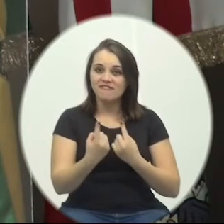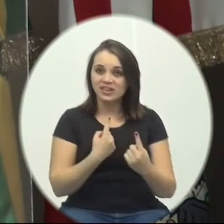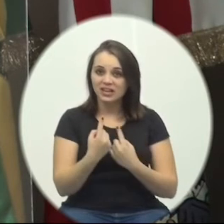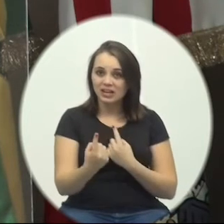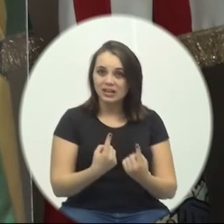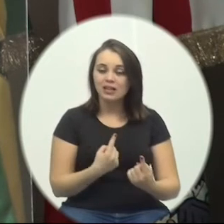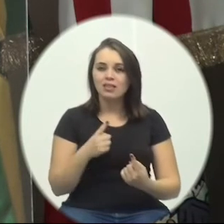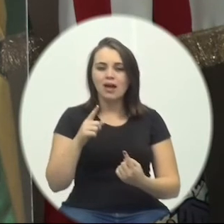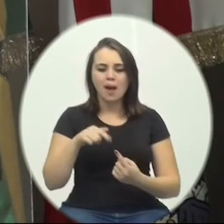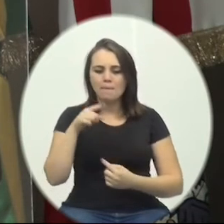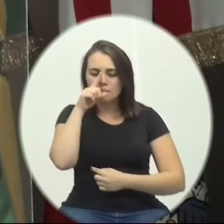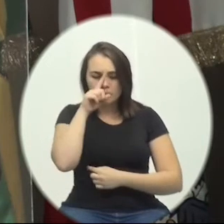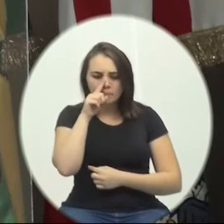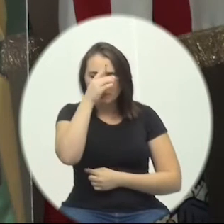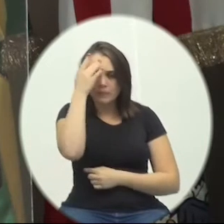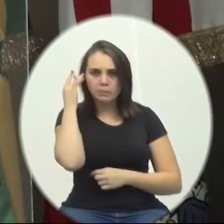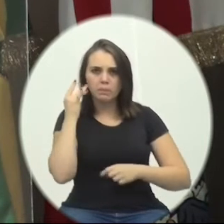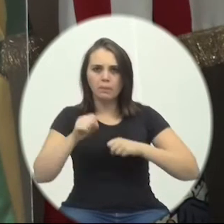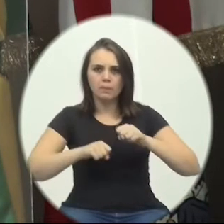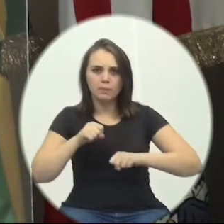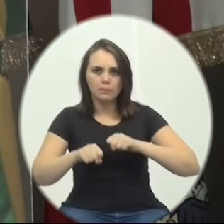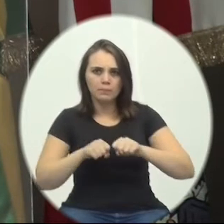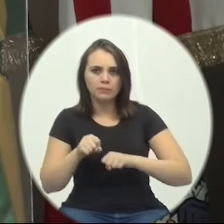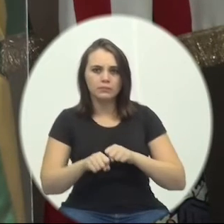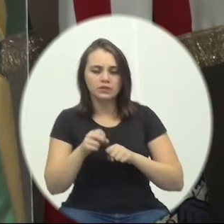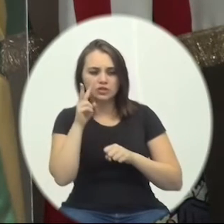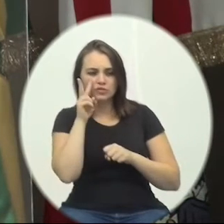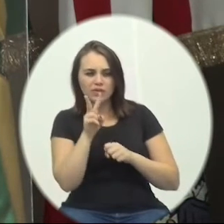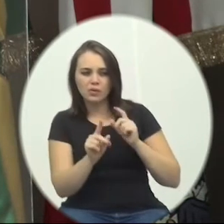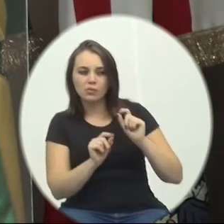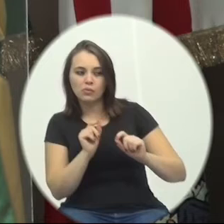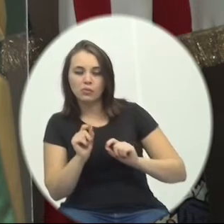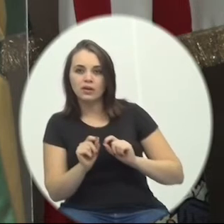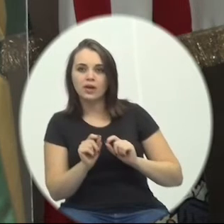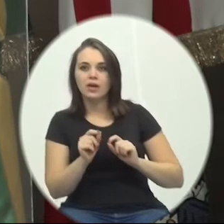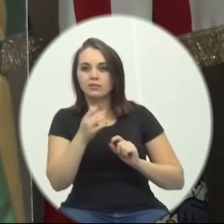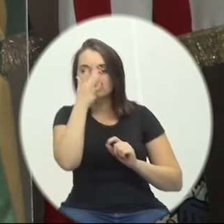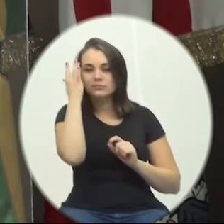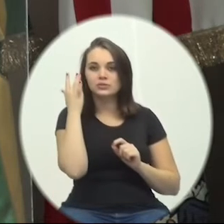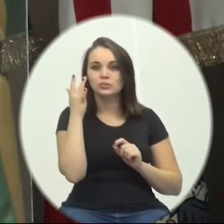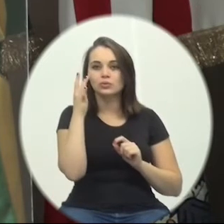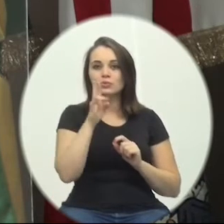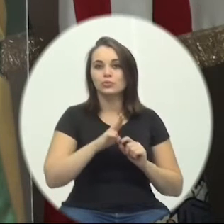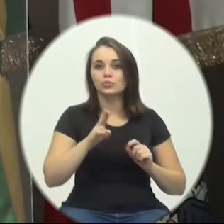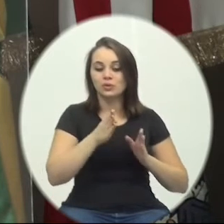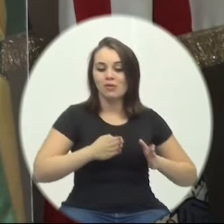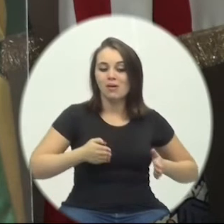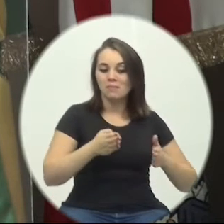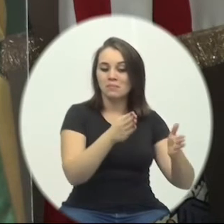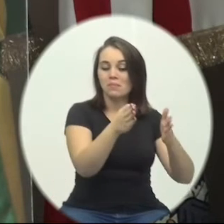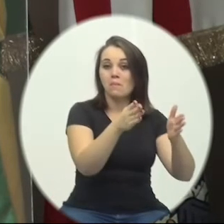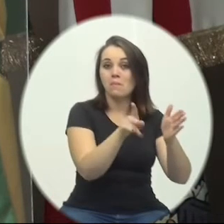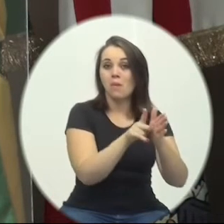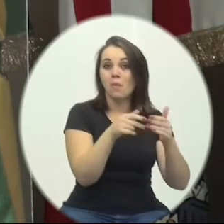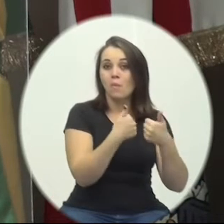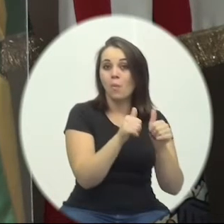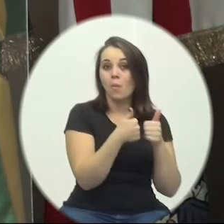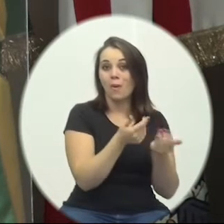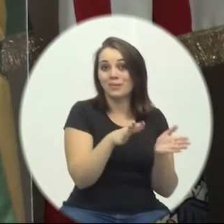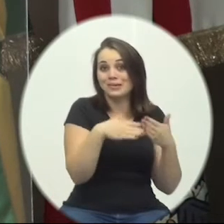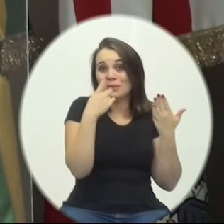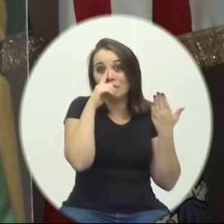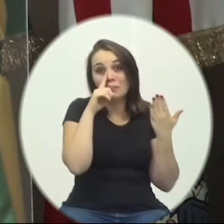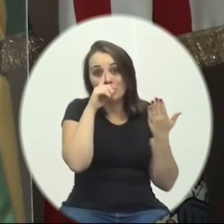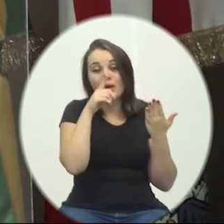gente percebe que o ciclista acaba andando no canteiro do ônibus e realmente fica perigoso. Eu sei que existem